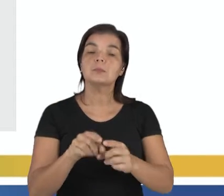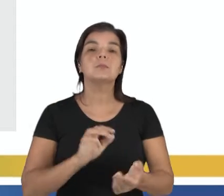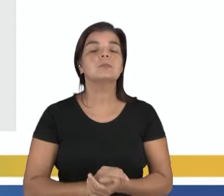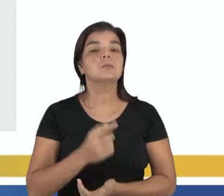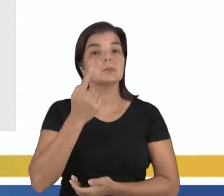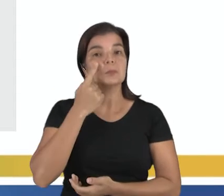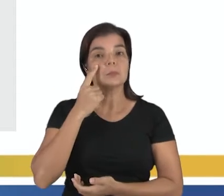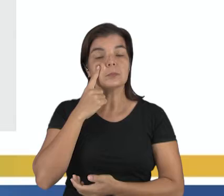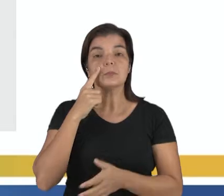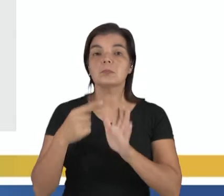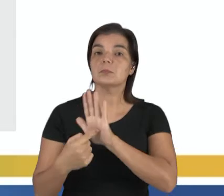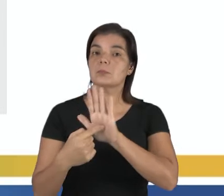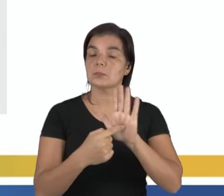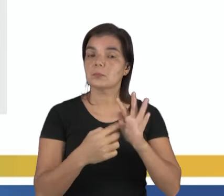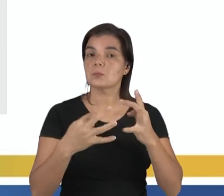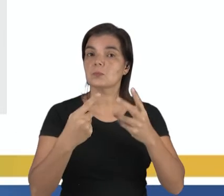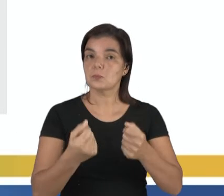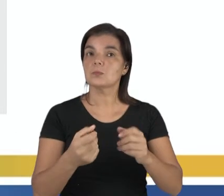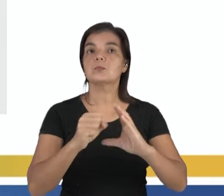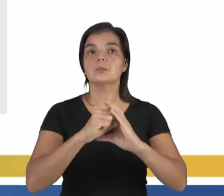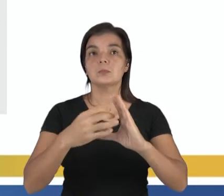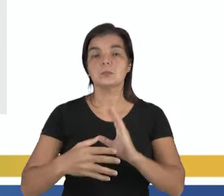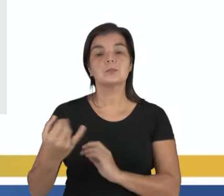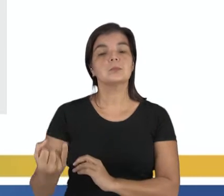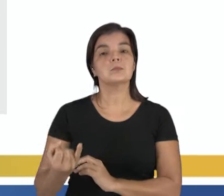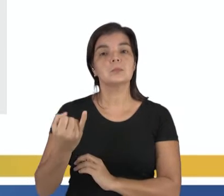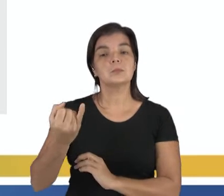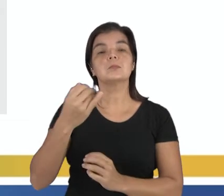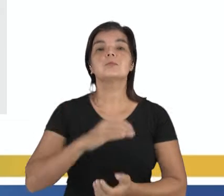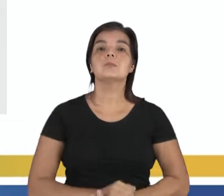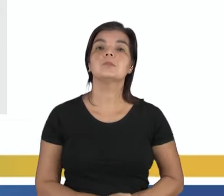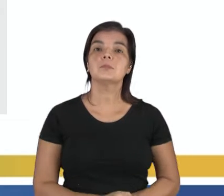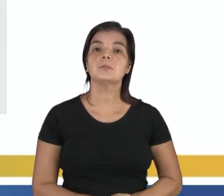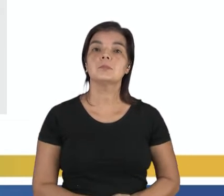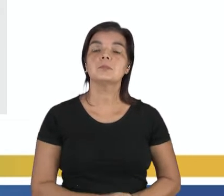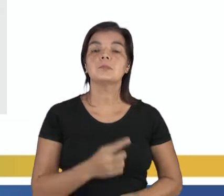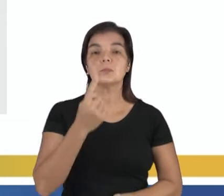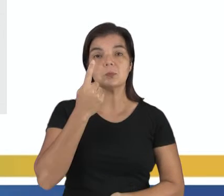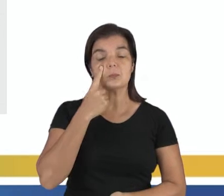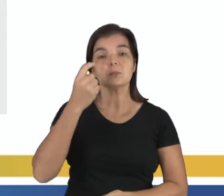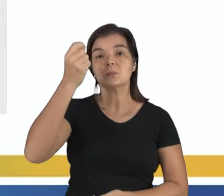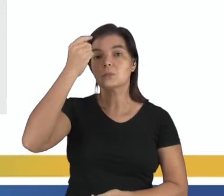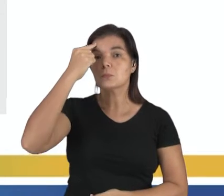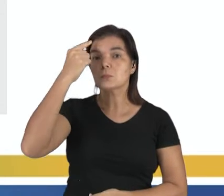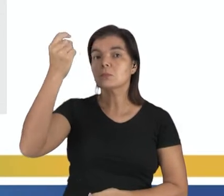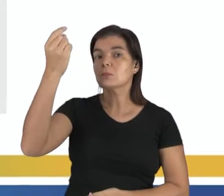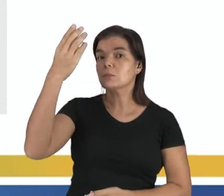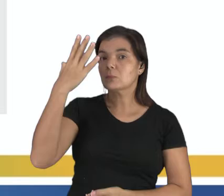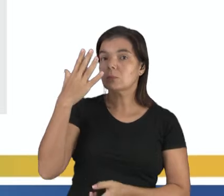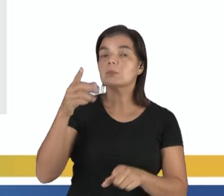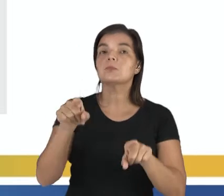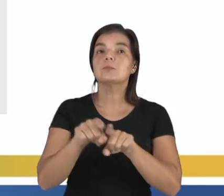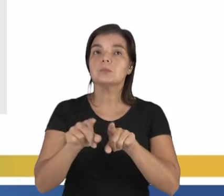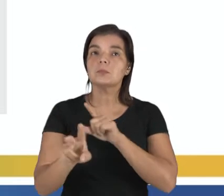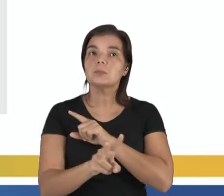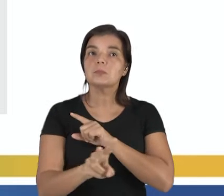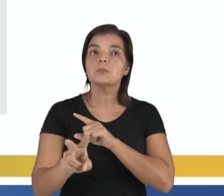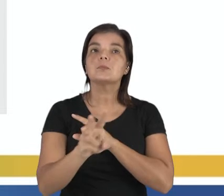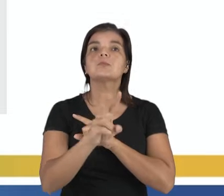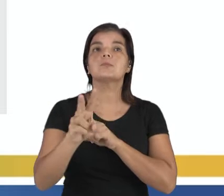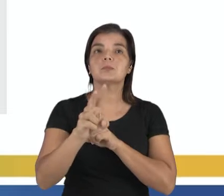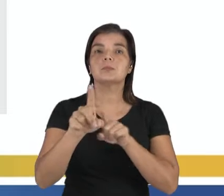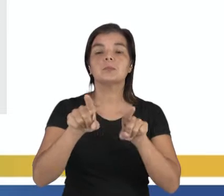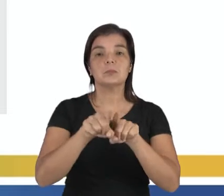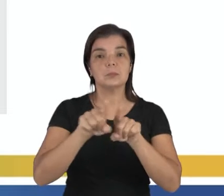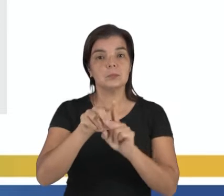vem pregando aí todas essas questões muito importantes, né? Então, os iluministas, eles valorizavam, como